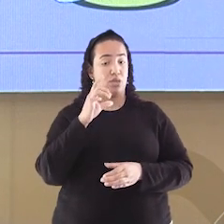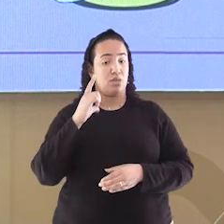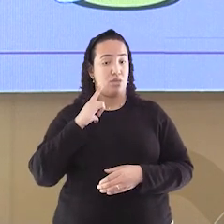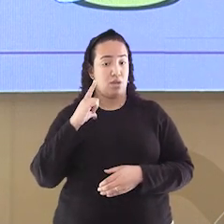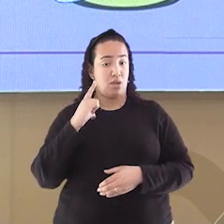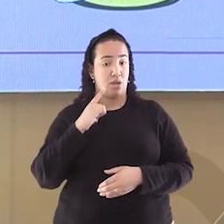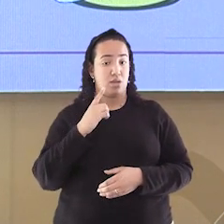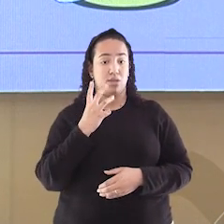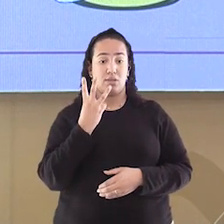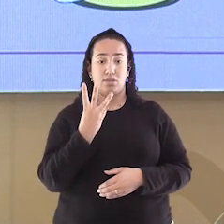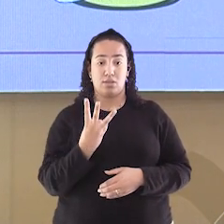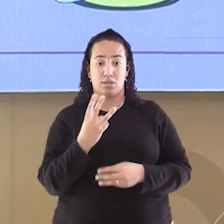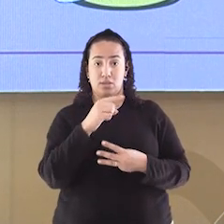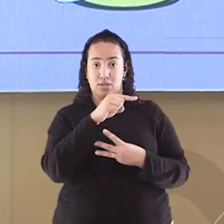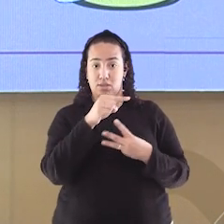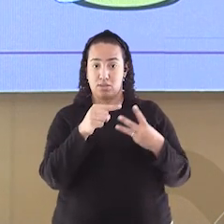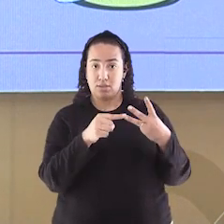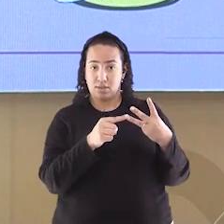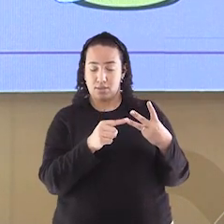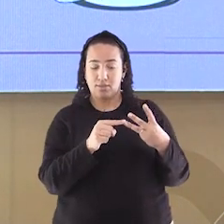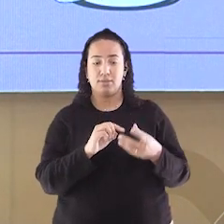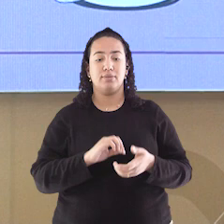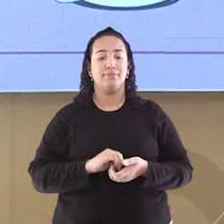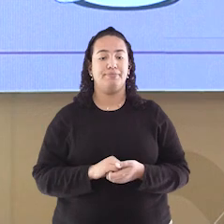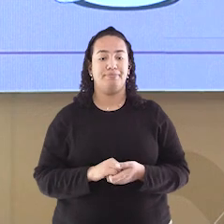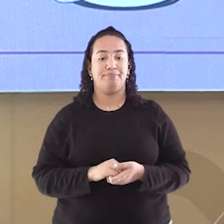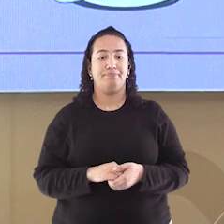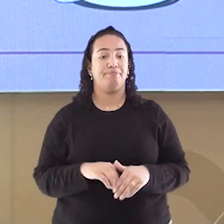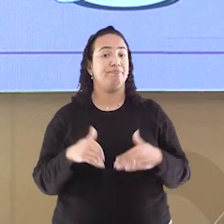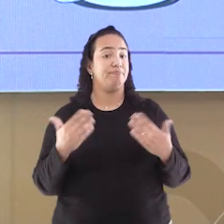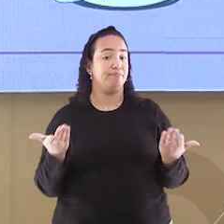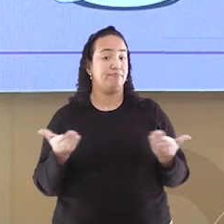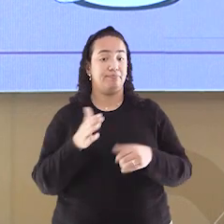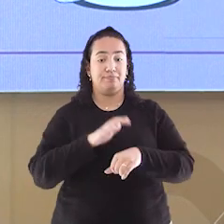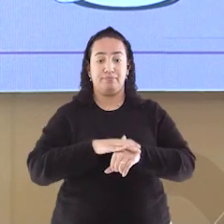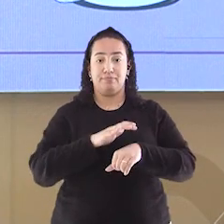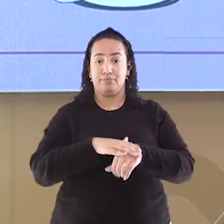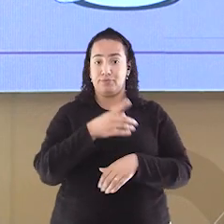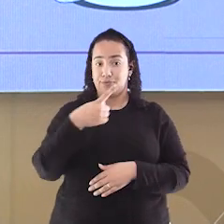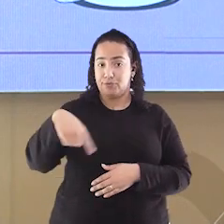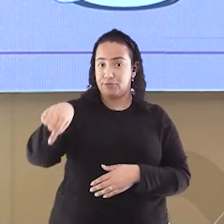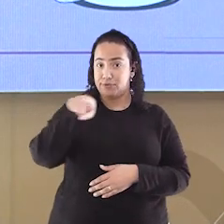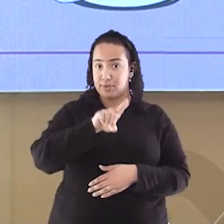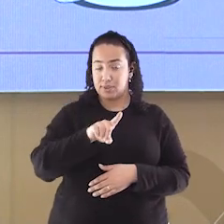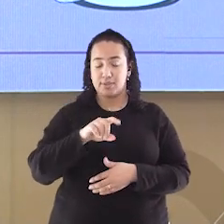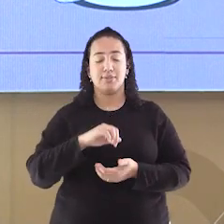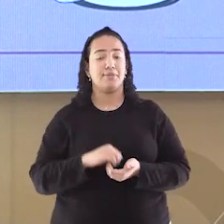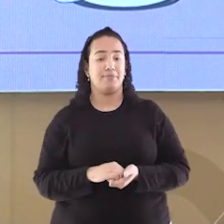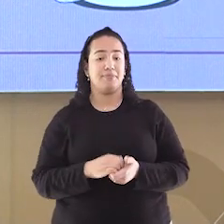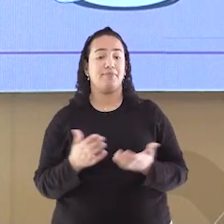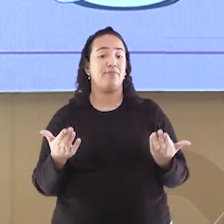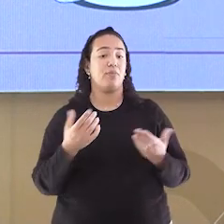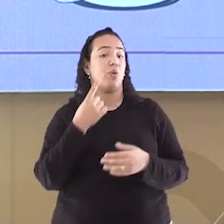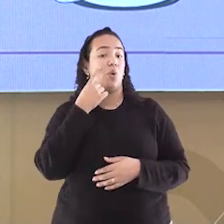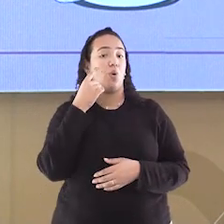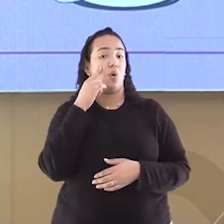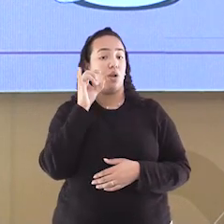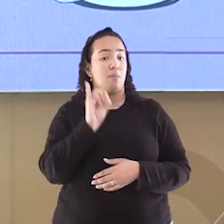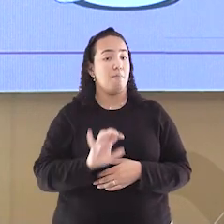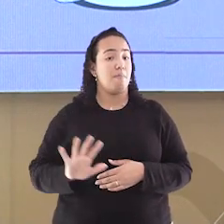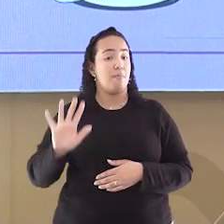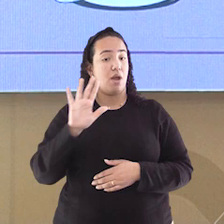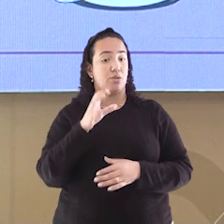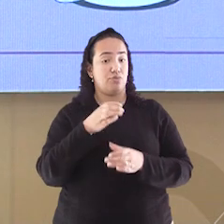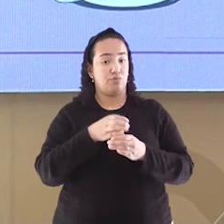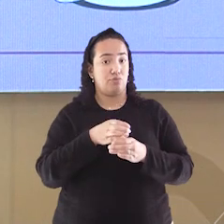3 dimensões. Agora é a sua vez de praticar. Observe essa figura cilíndrica